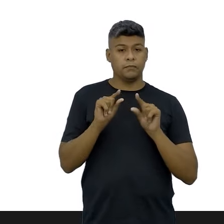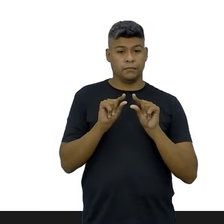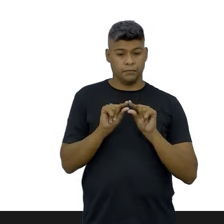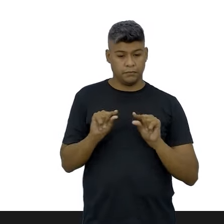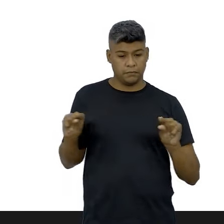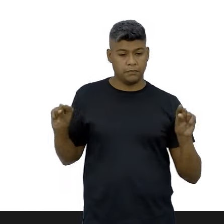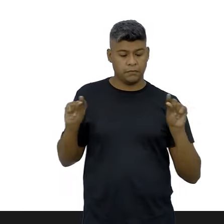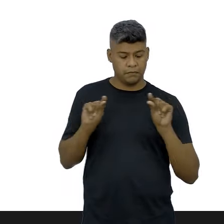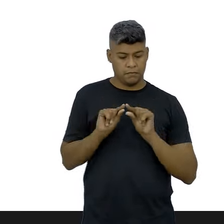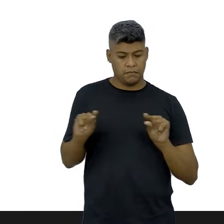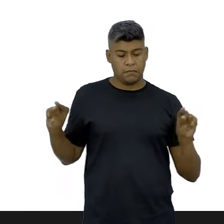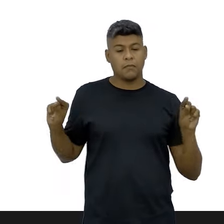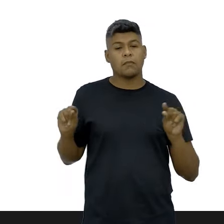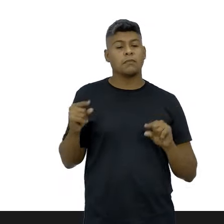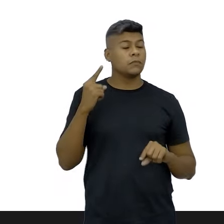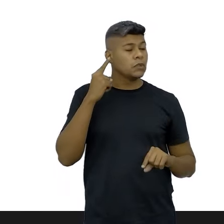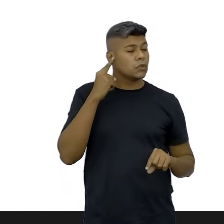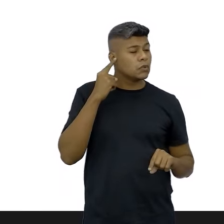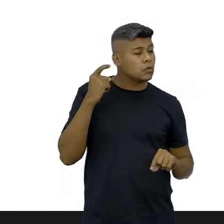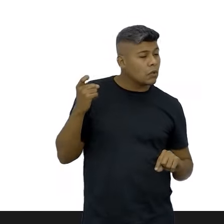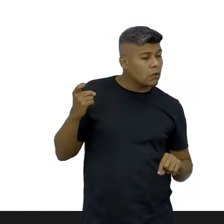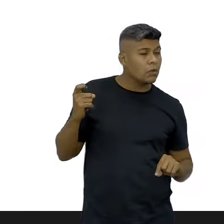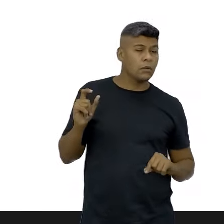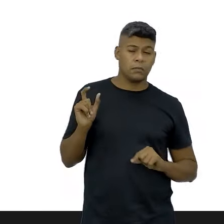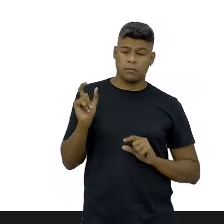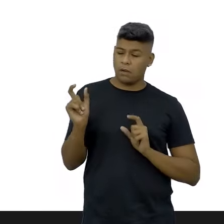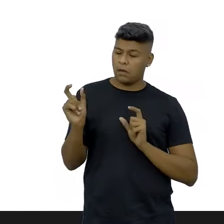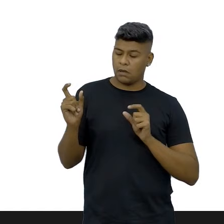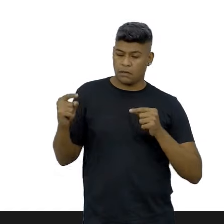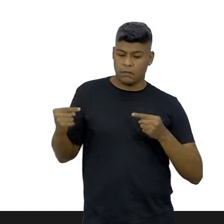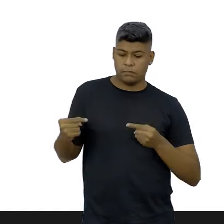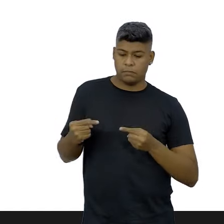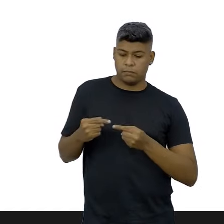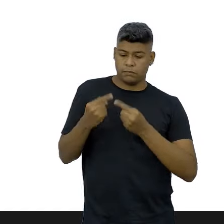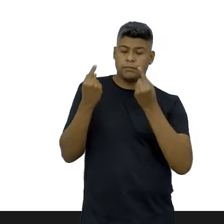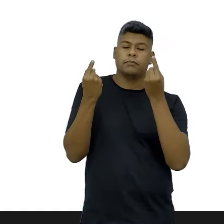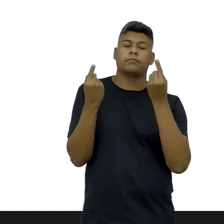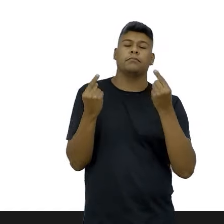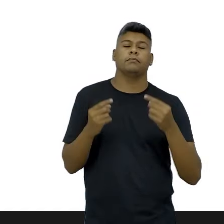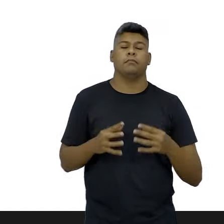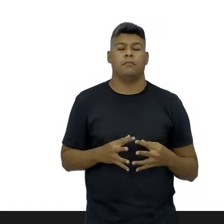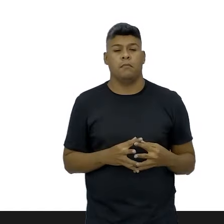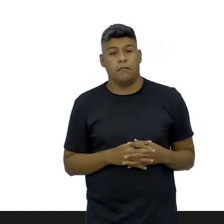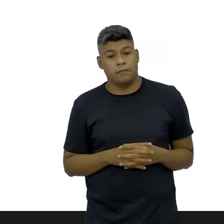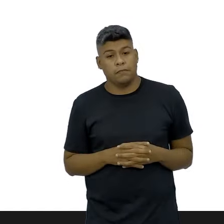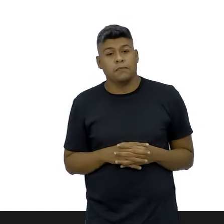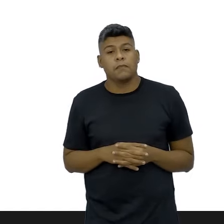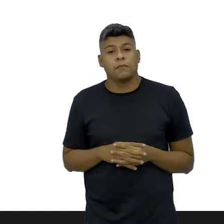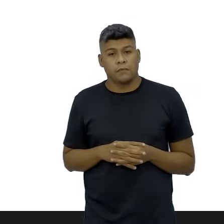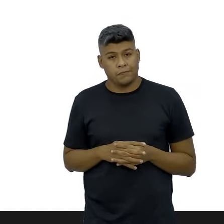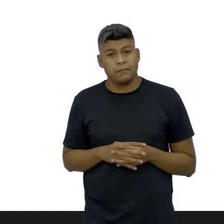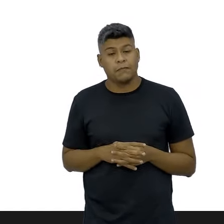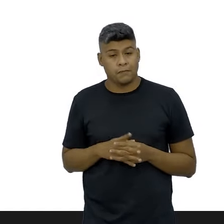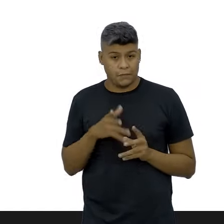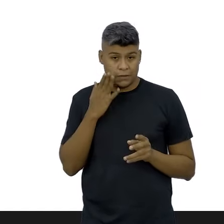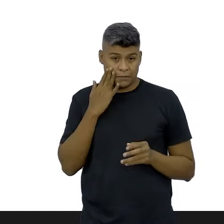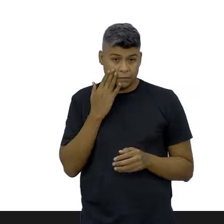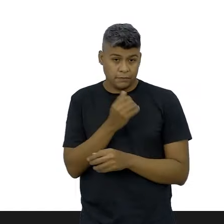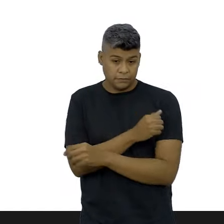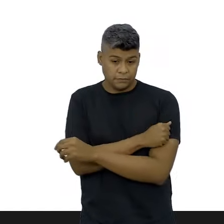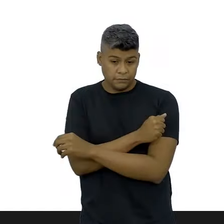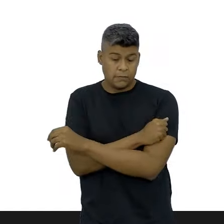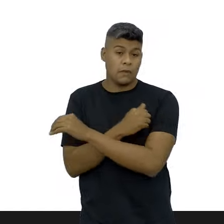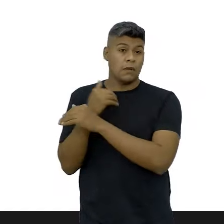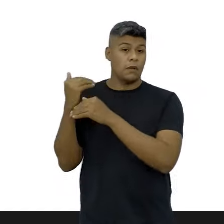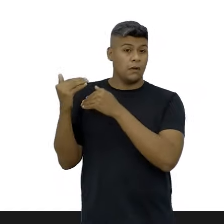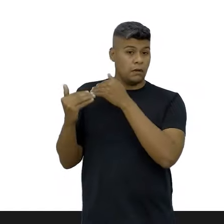desconhecidas apoiando-se no som e na grafia de palavras familiares ou estáveis. Então, à medida que o estudante